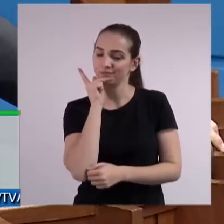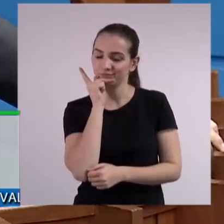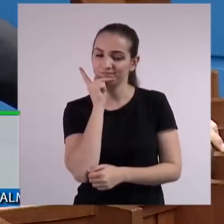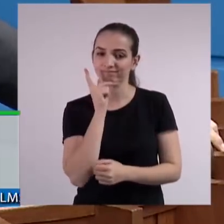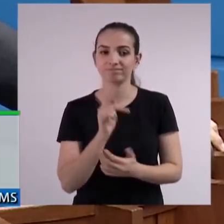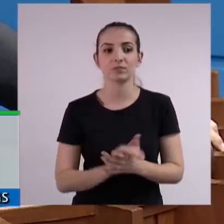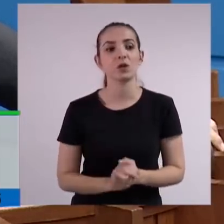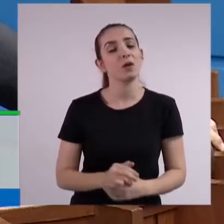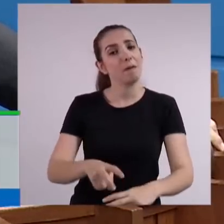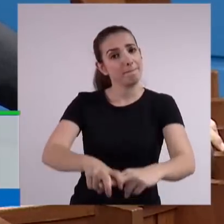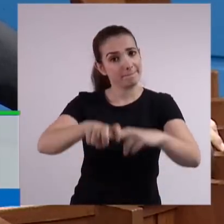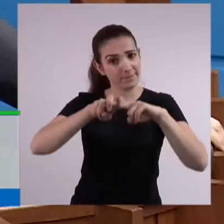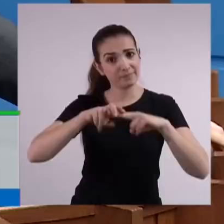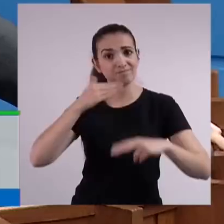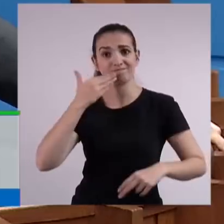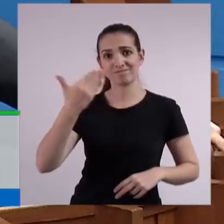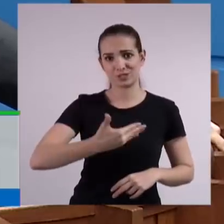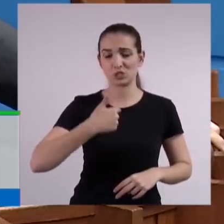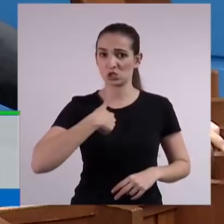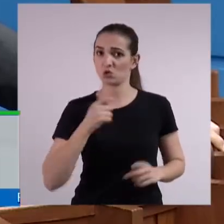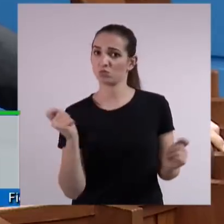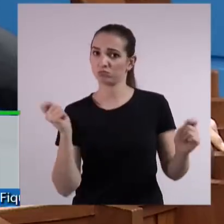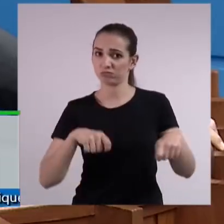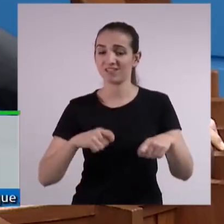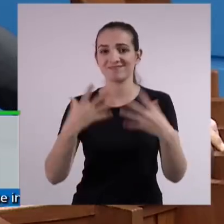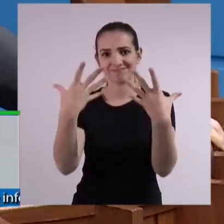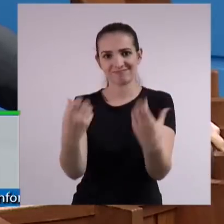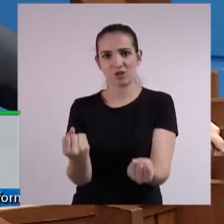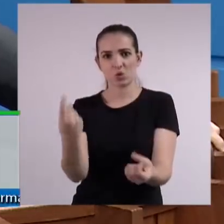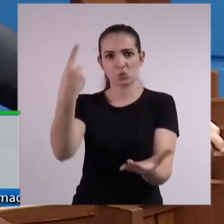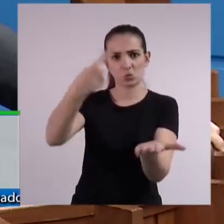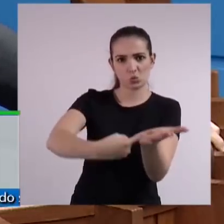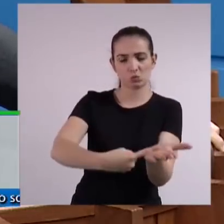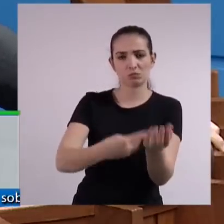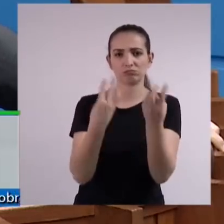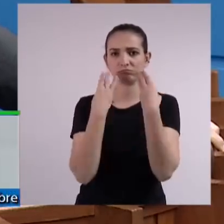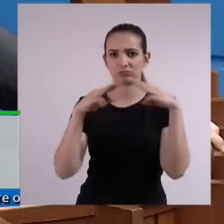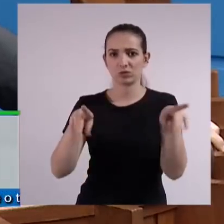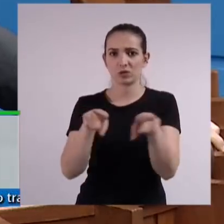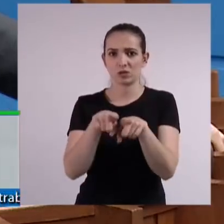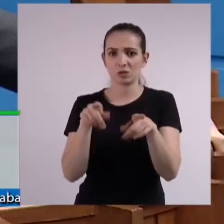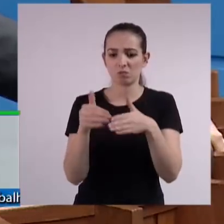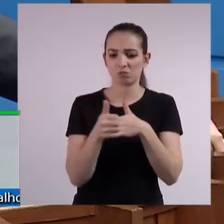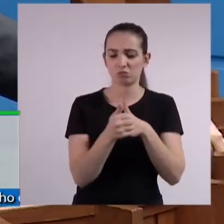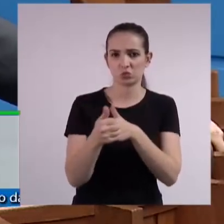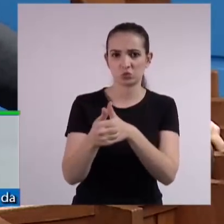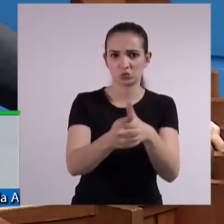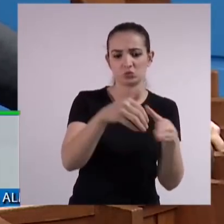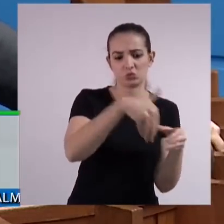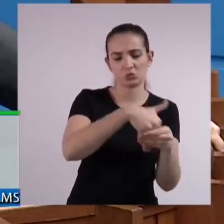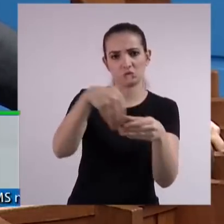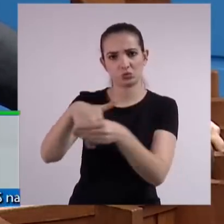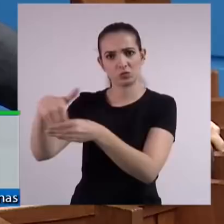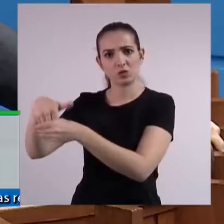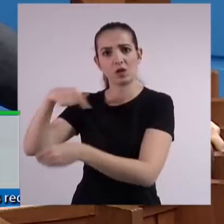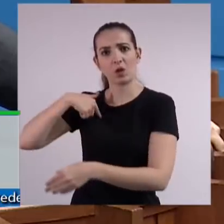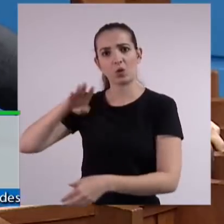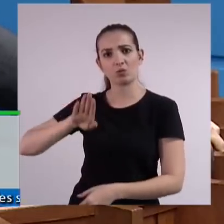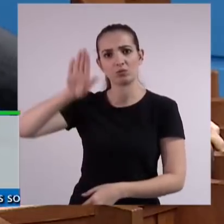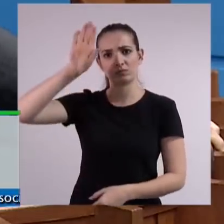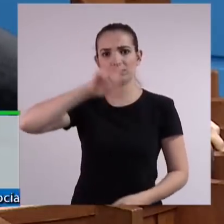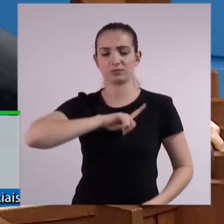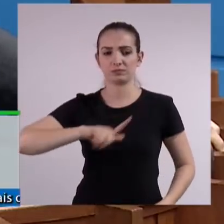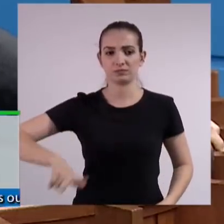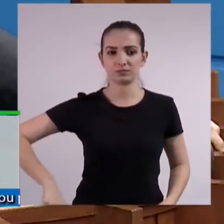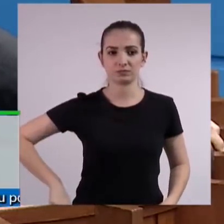solicitando que eu pudesse assumir a missão e conduzir as eleições como candidato a